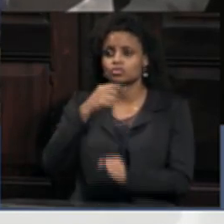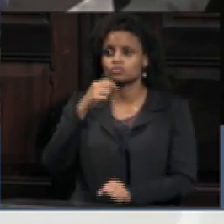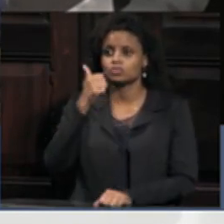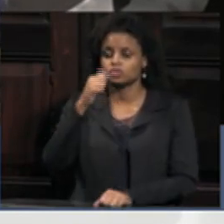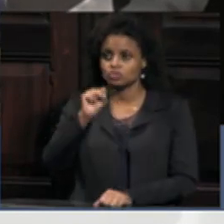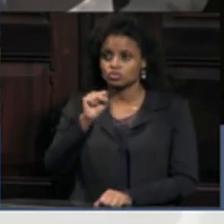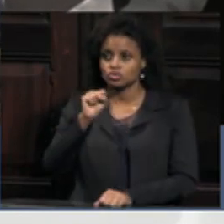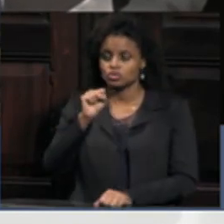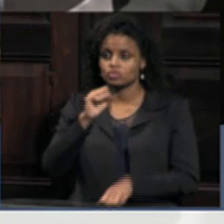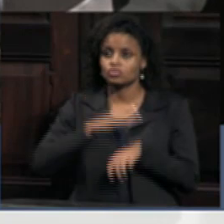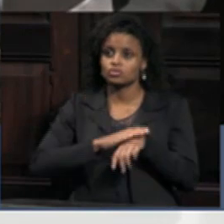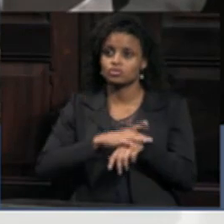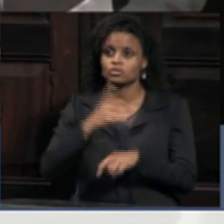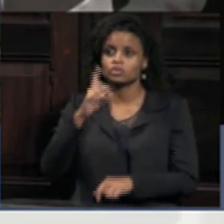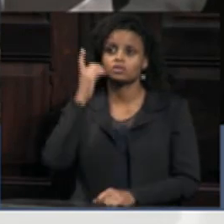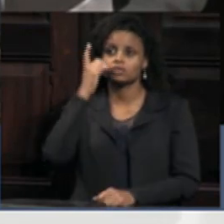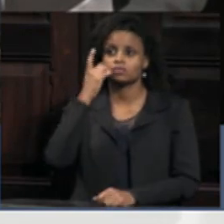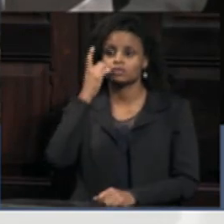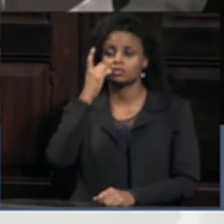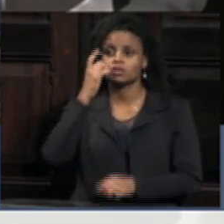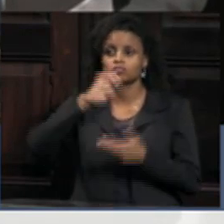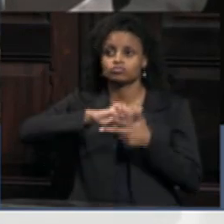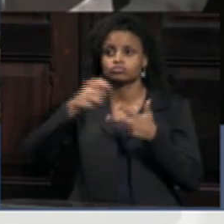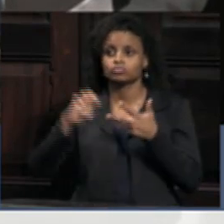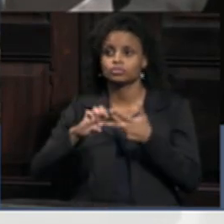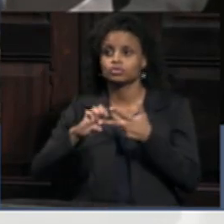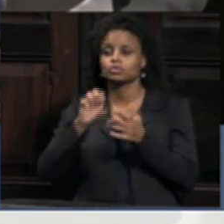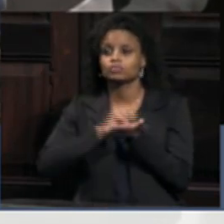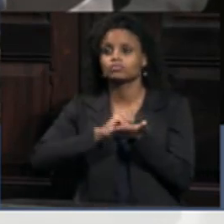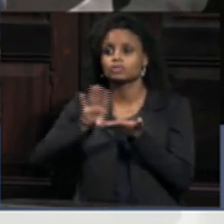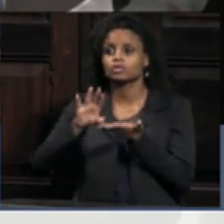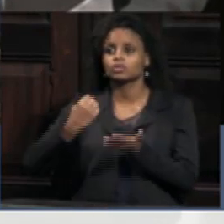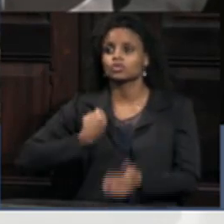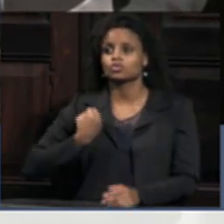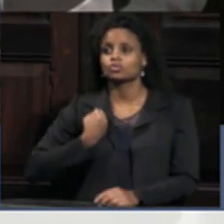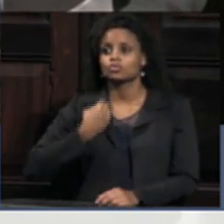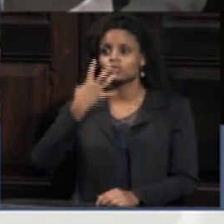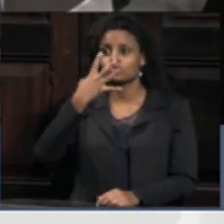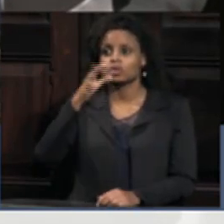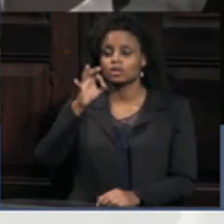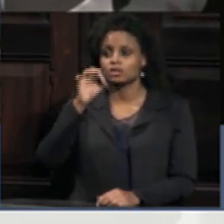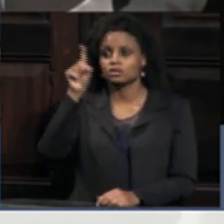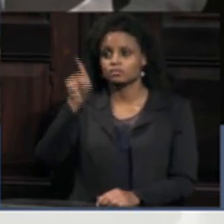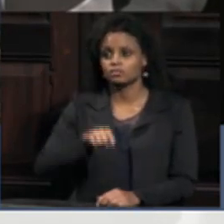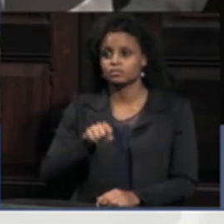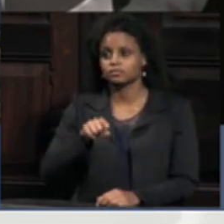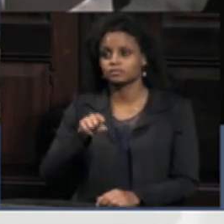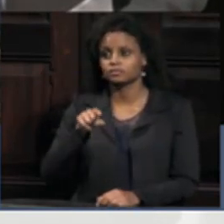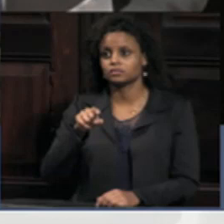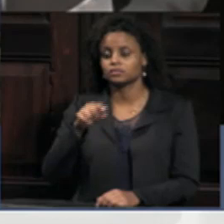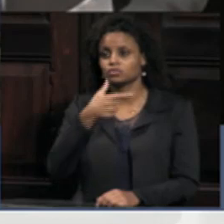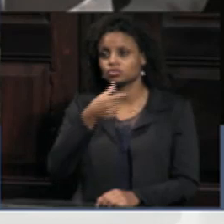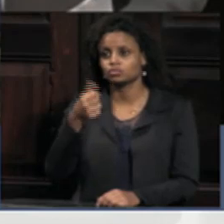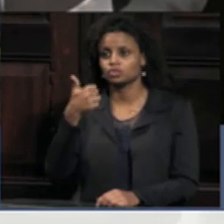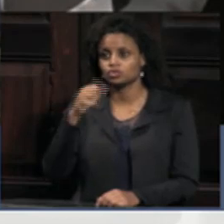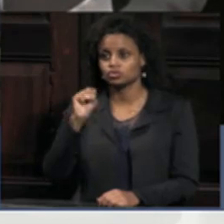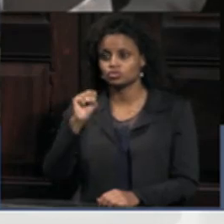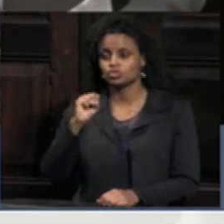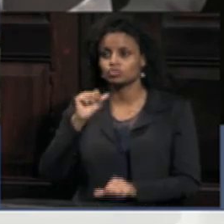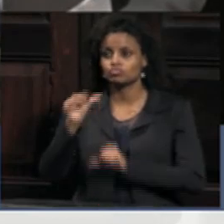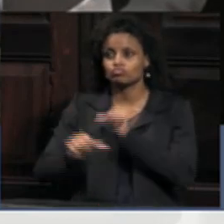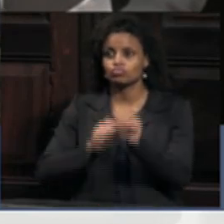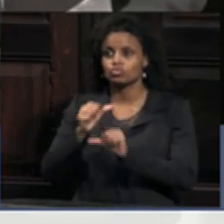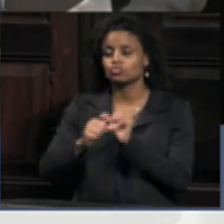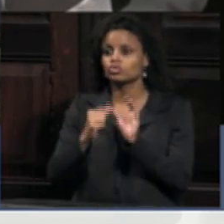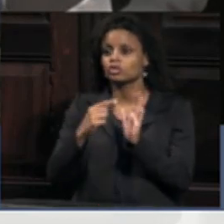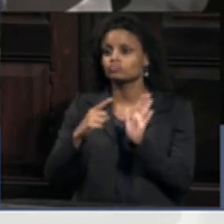4478/2018, de autoria do Poder Executivo, mensagem número 40/2018, que altera a data de